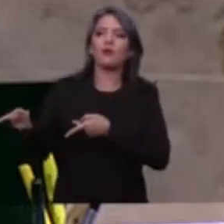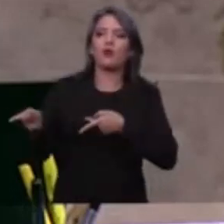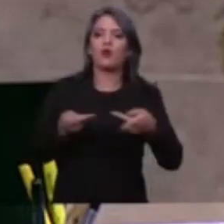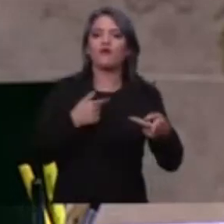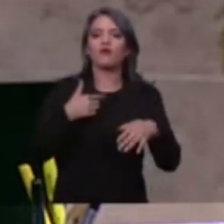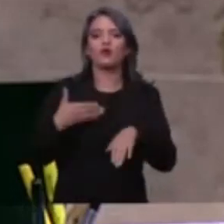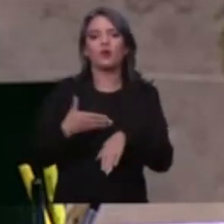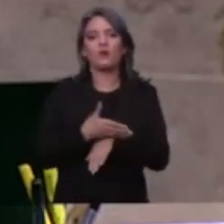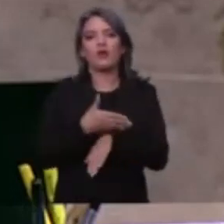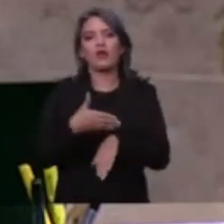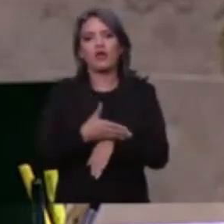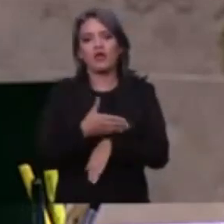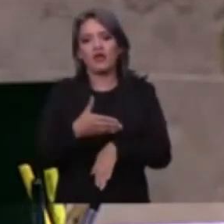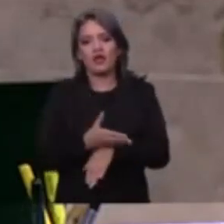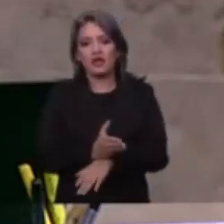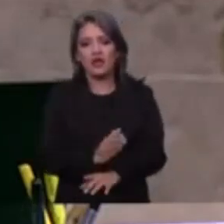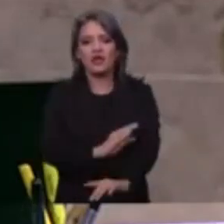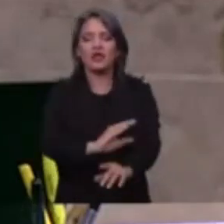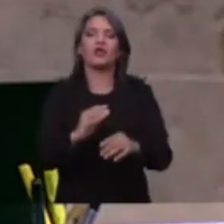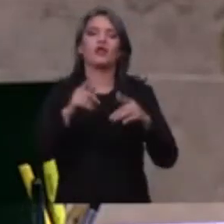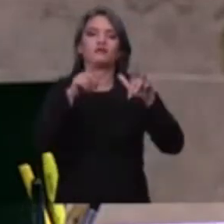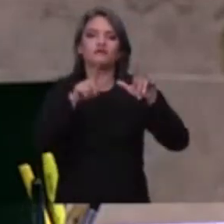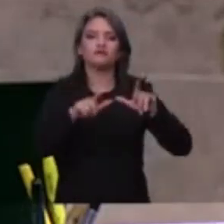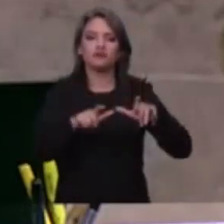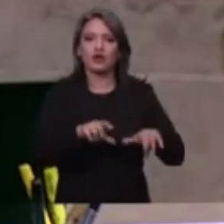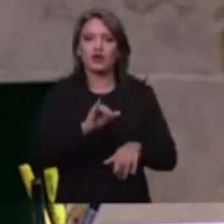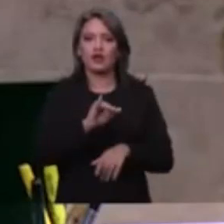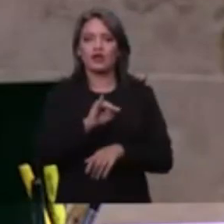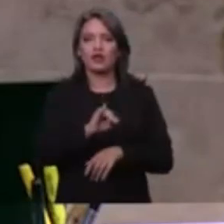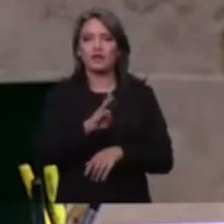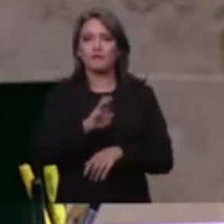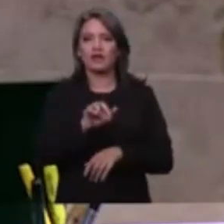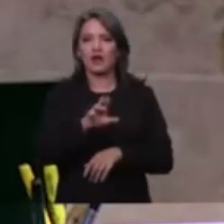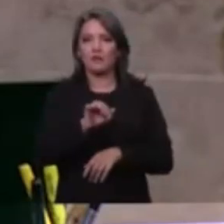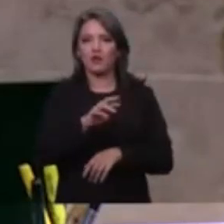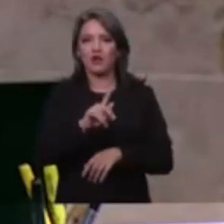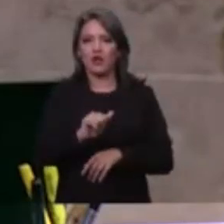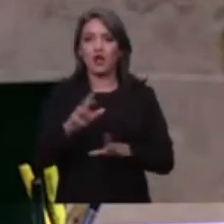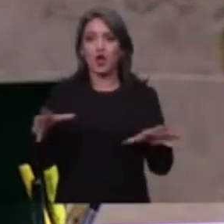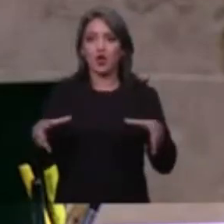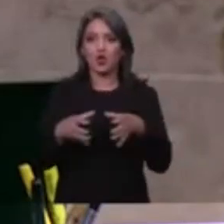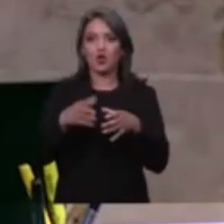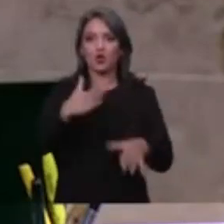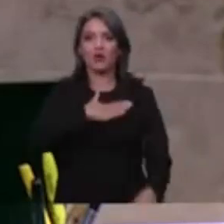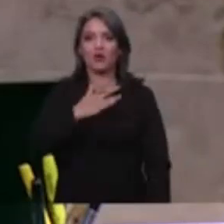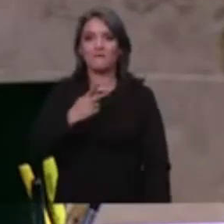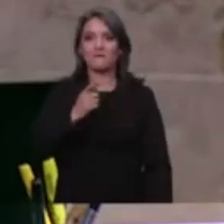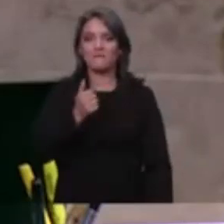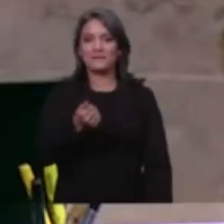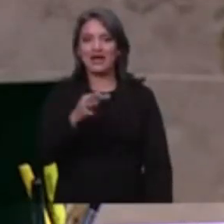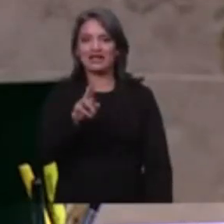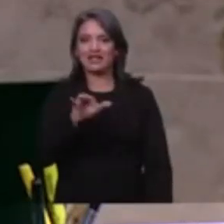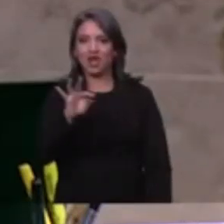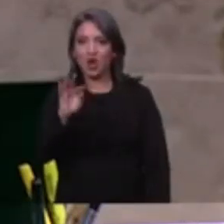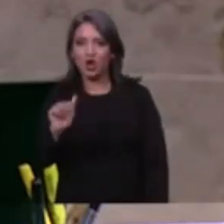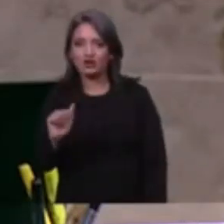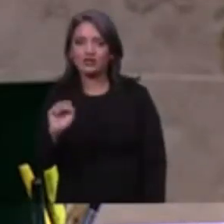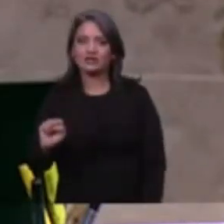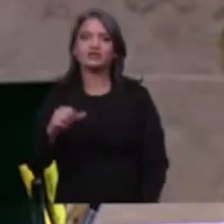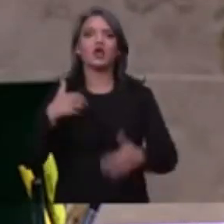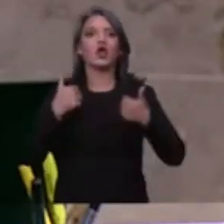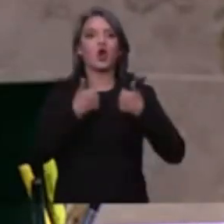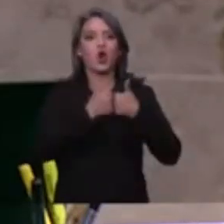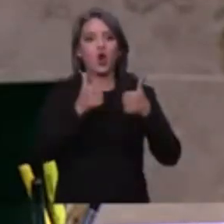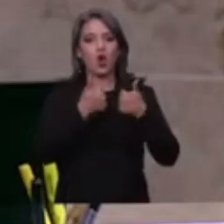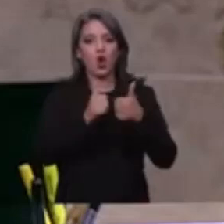do Sudeste, 2 Ibirapuera, que esse grupo é denominado Patriotas, que veio de ônibus, o qual saiu